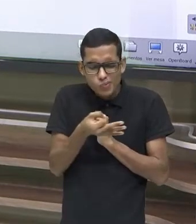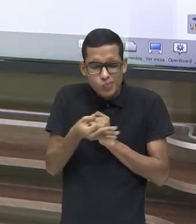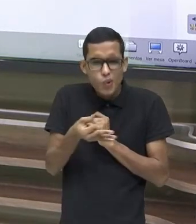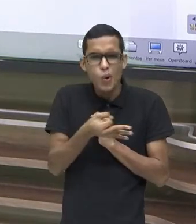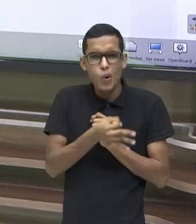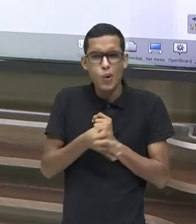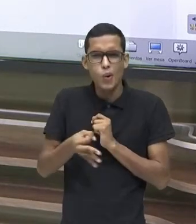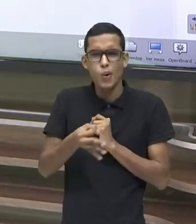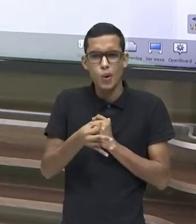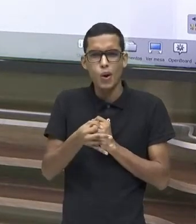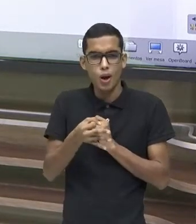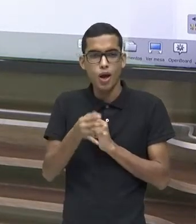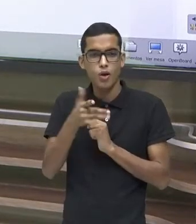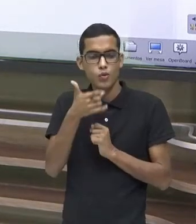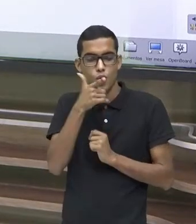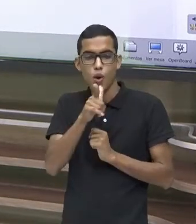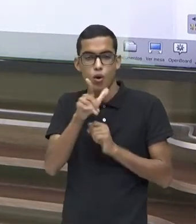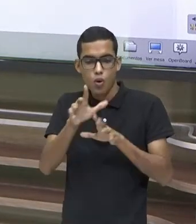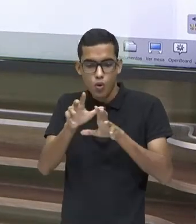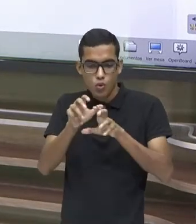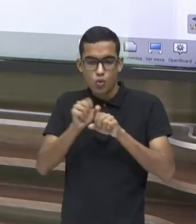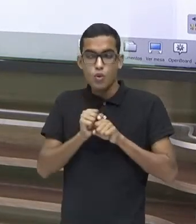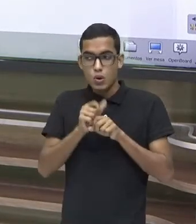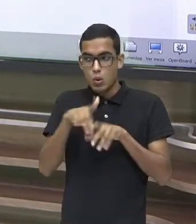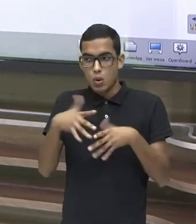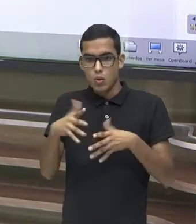ele consegue absorver. E aí, quando ele